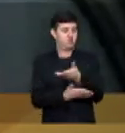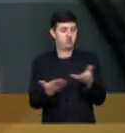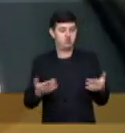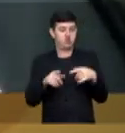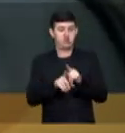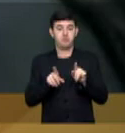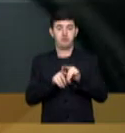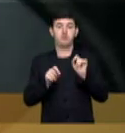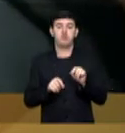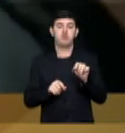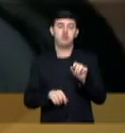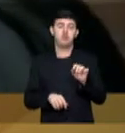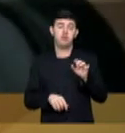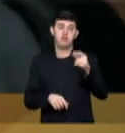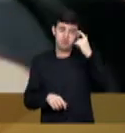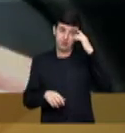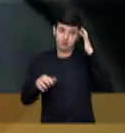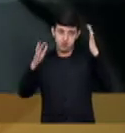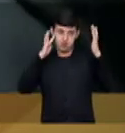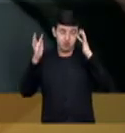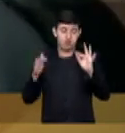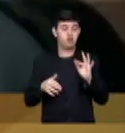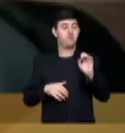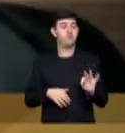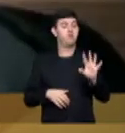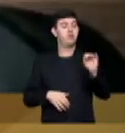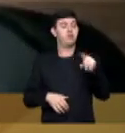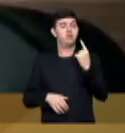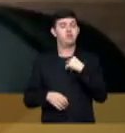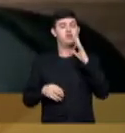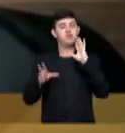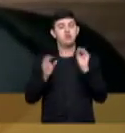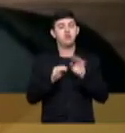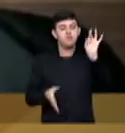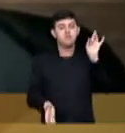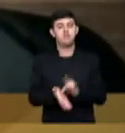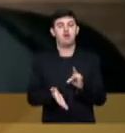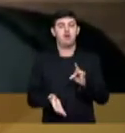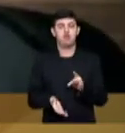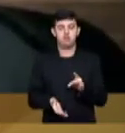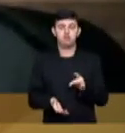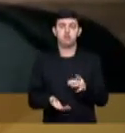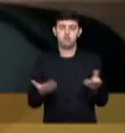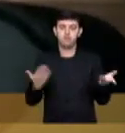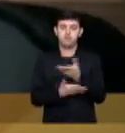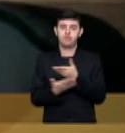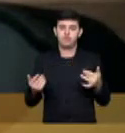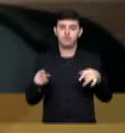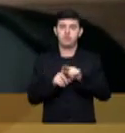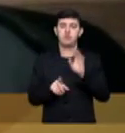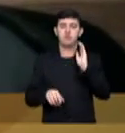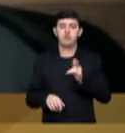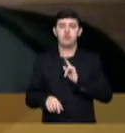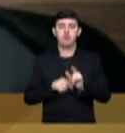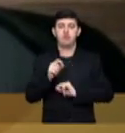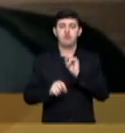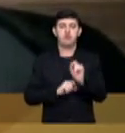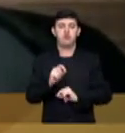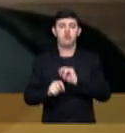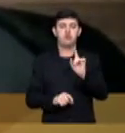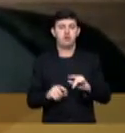dimensão de fato realmente cooperativa e difusa, rechaçando-se